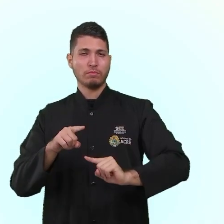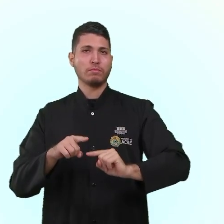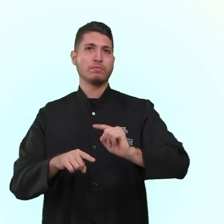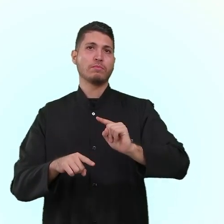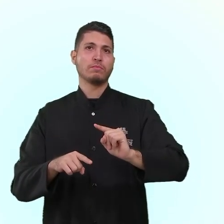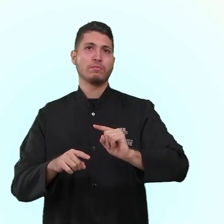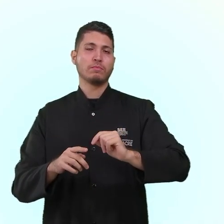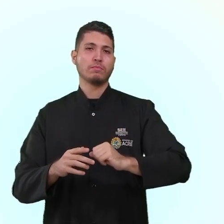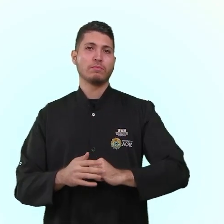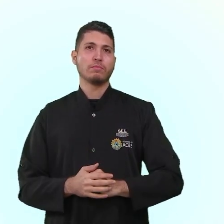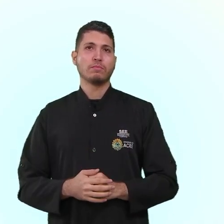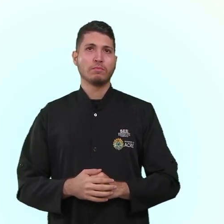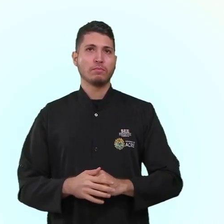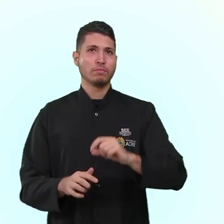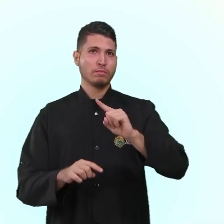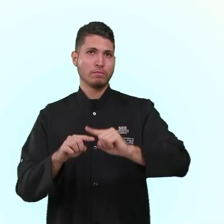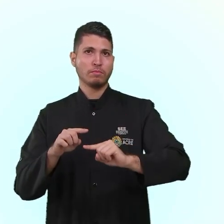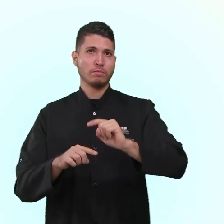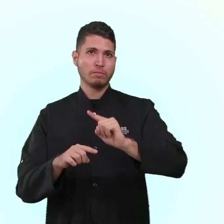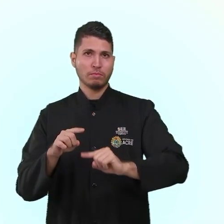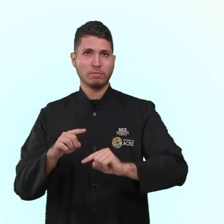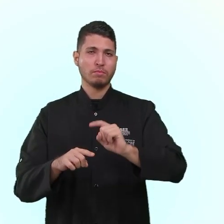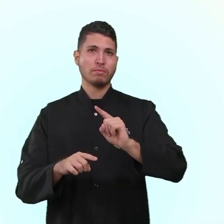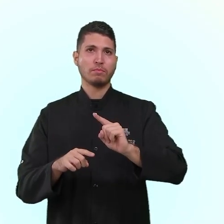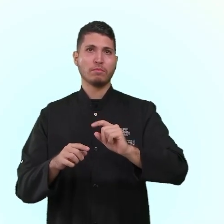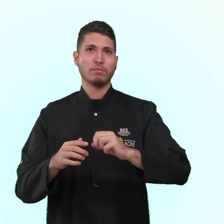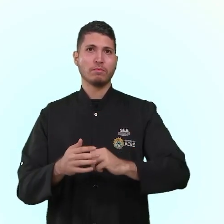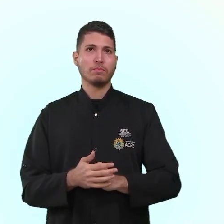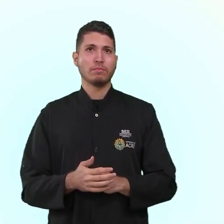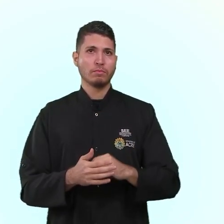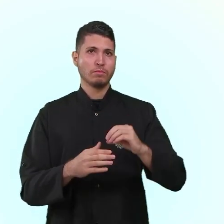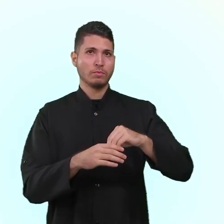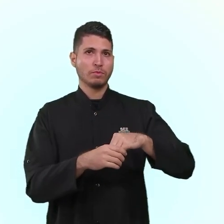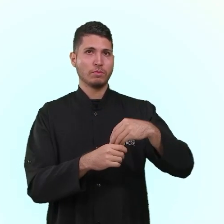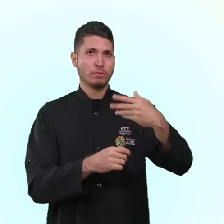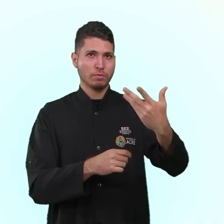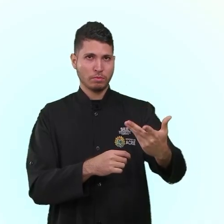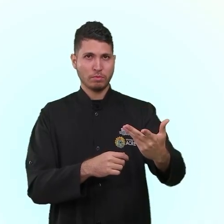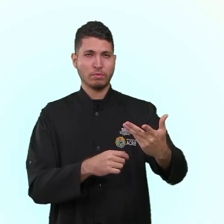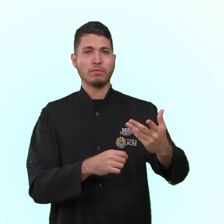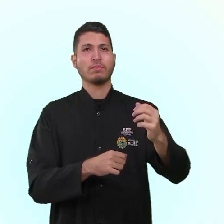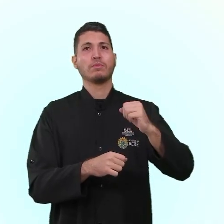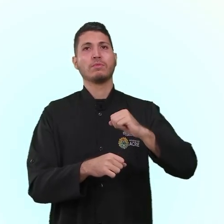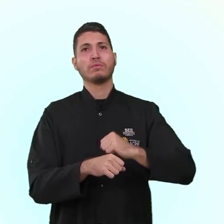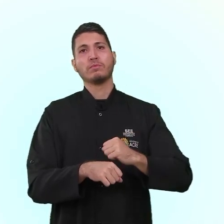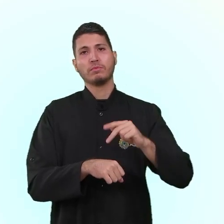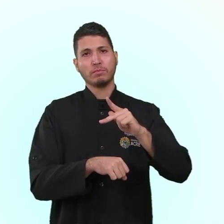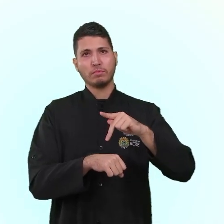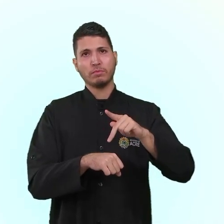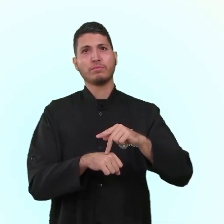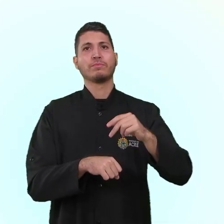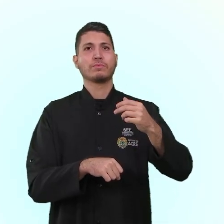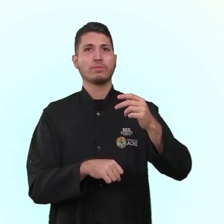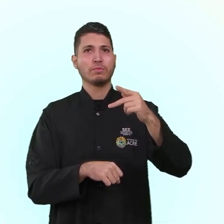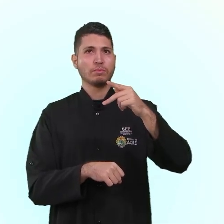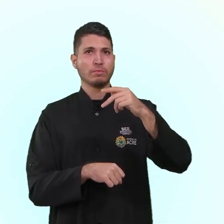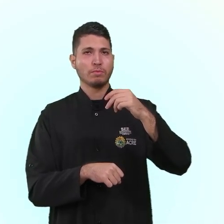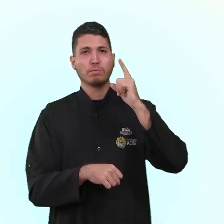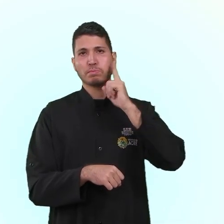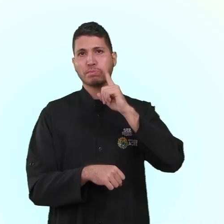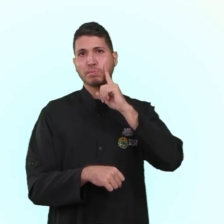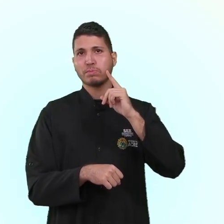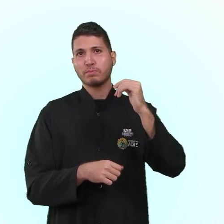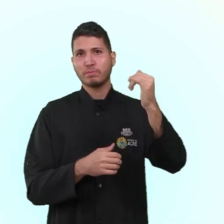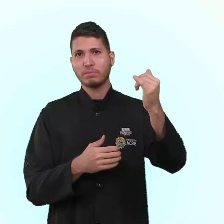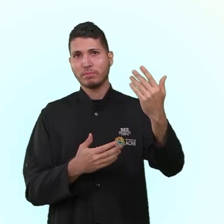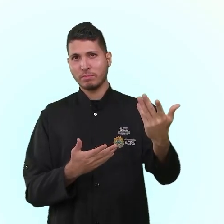geralmente produtos fornecidos aí pelos países produtores, como é o caso dos Estados Unidos. E por